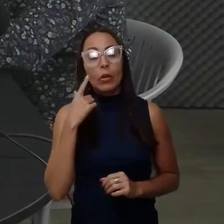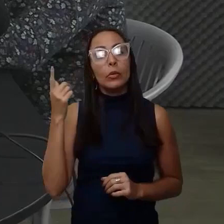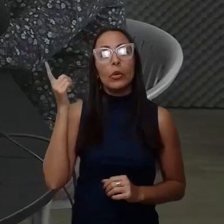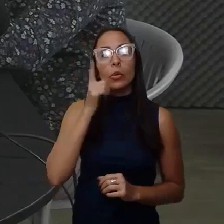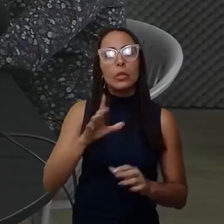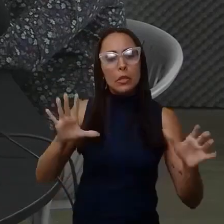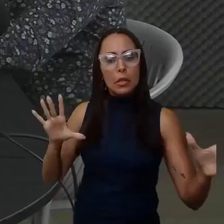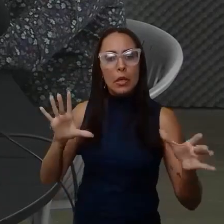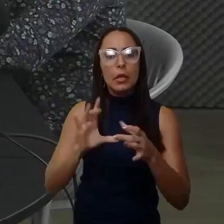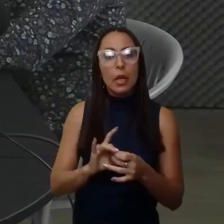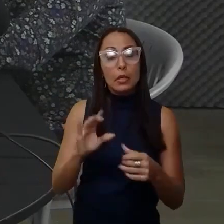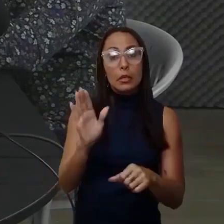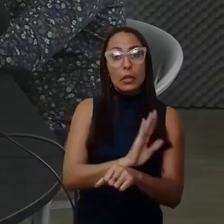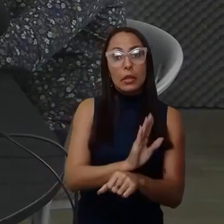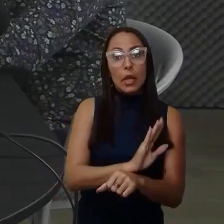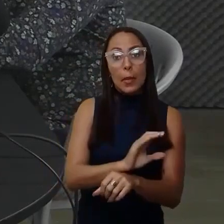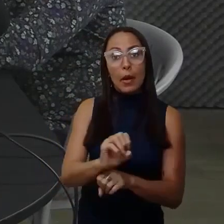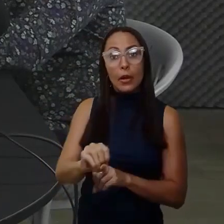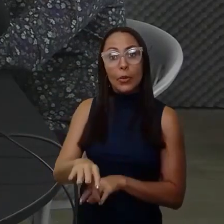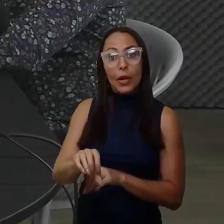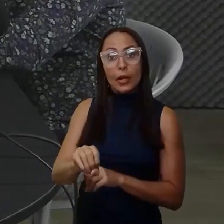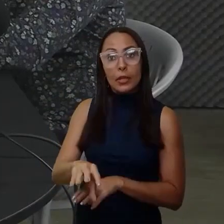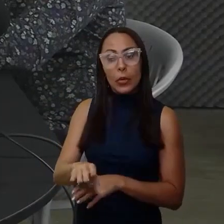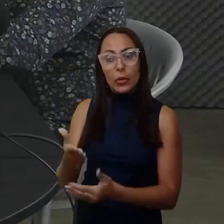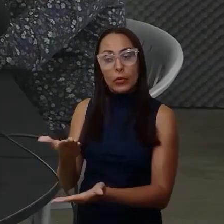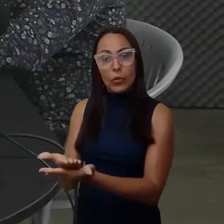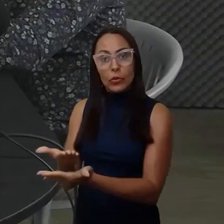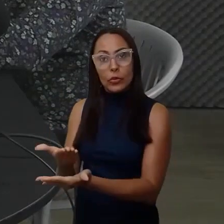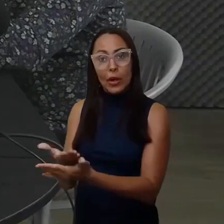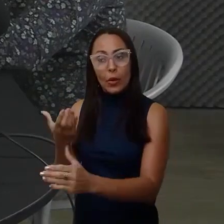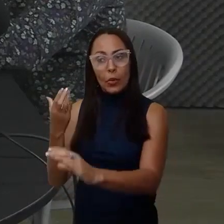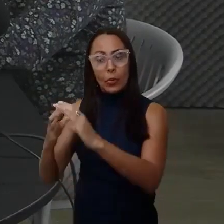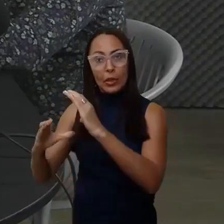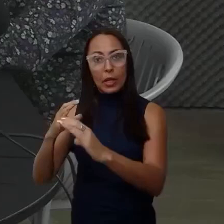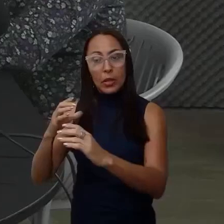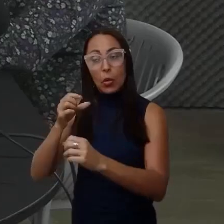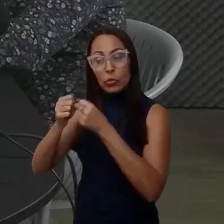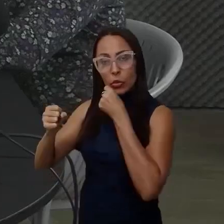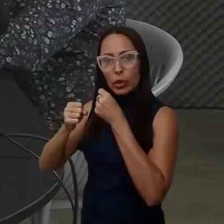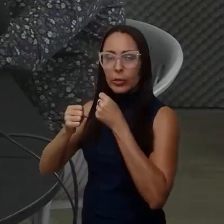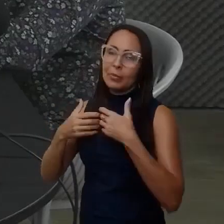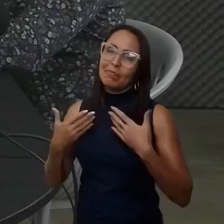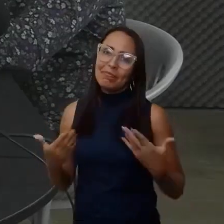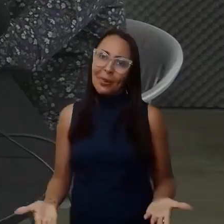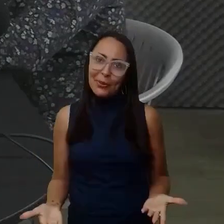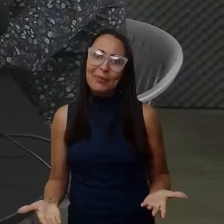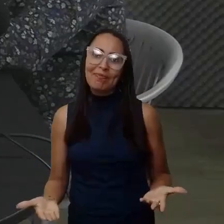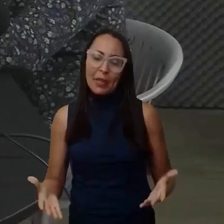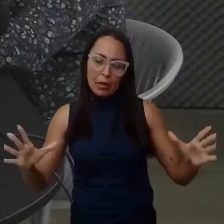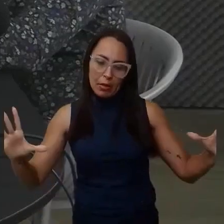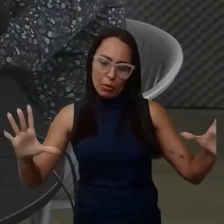aliar cinema, educação e fui estudar comunicação, fui fazer jornalismo, eu disse pronto, é esse universo